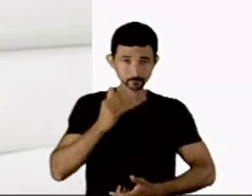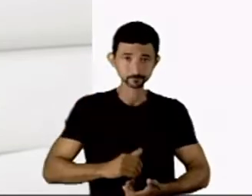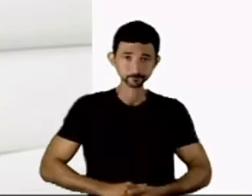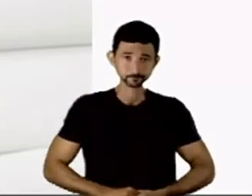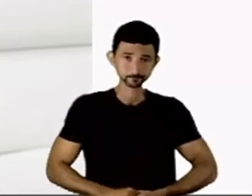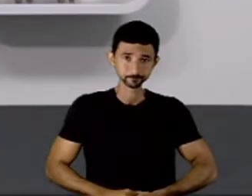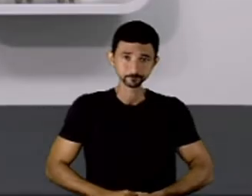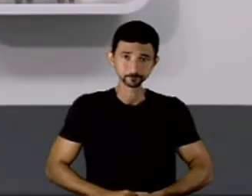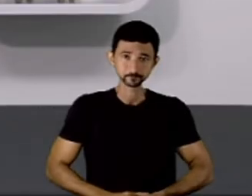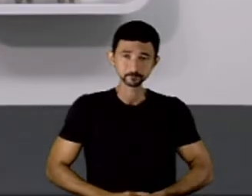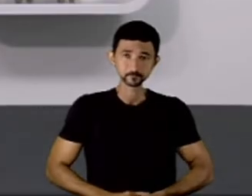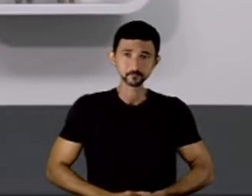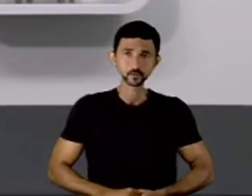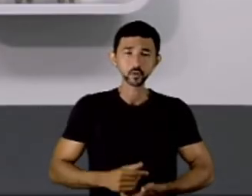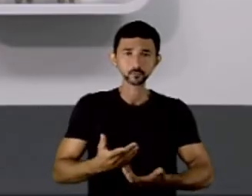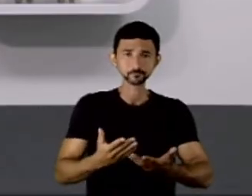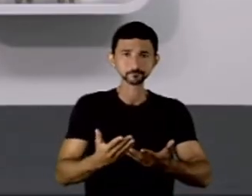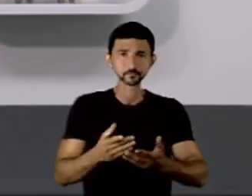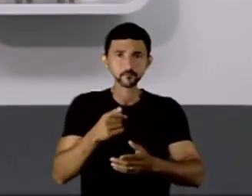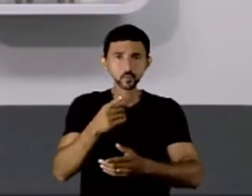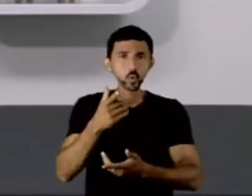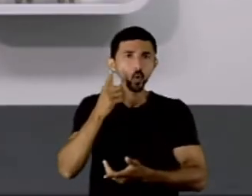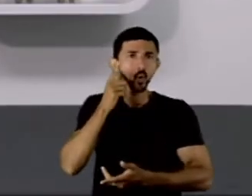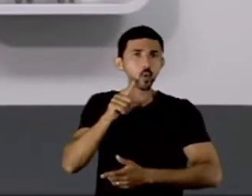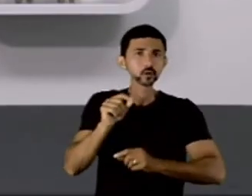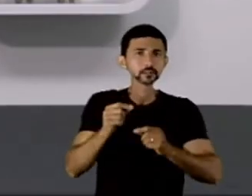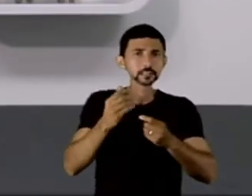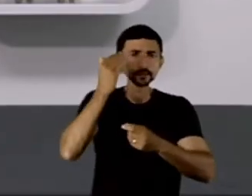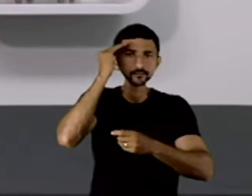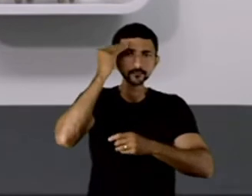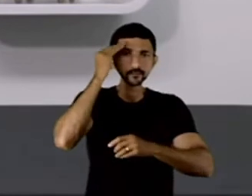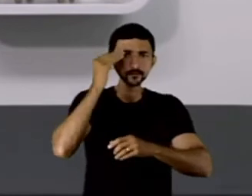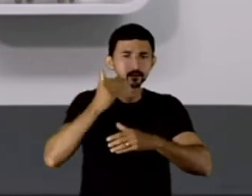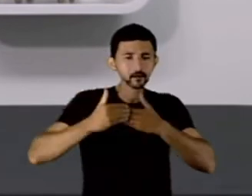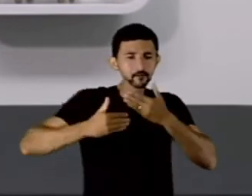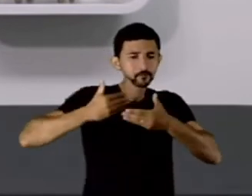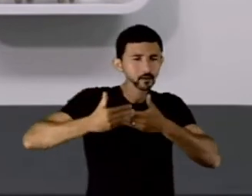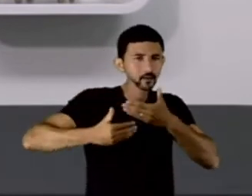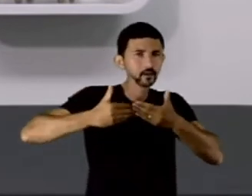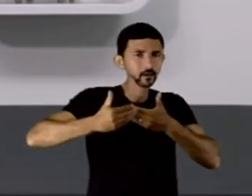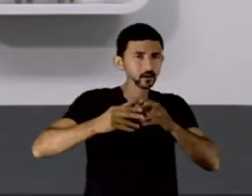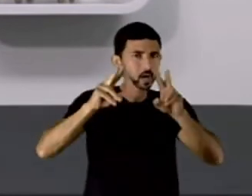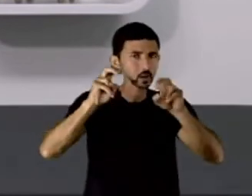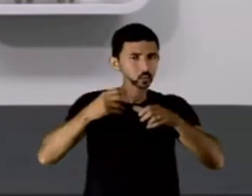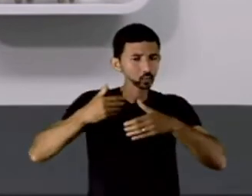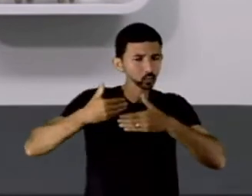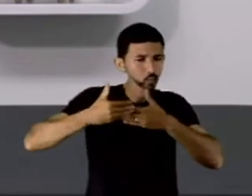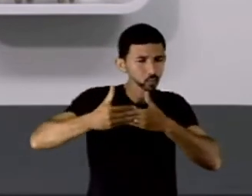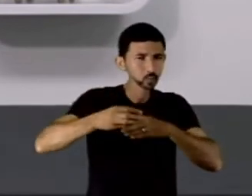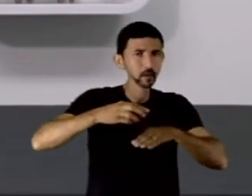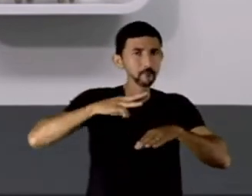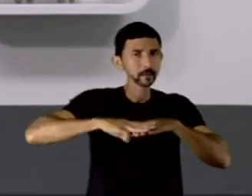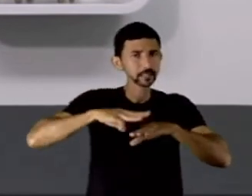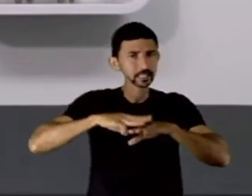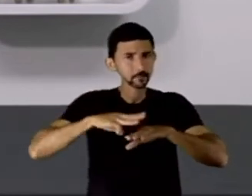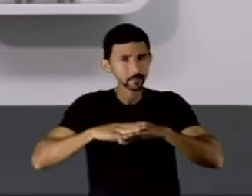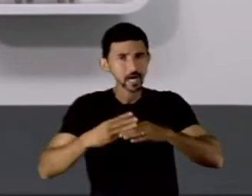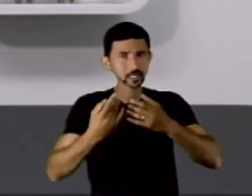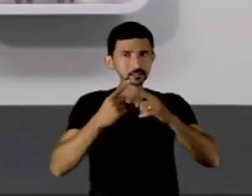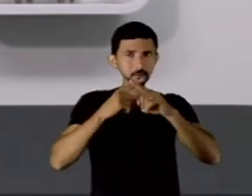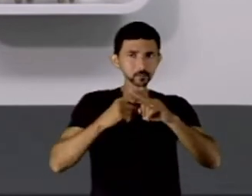mim. Para você conseguir compreender e avançar no conteúdo da matemática em relação